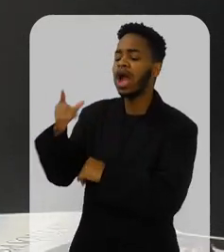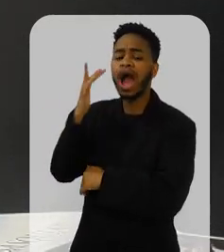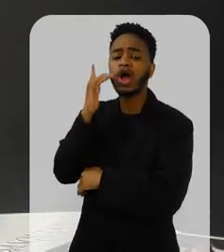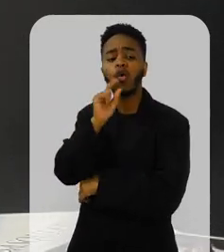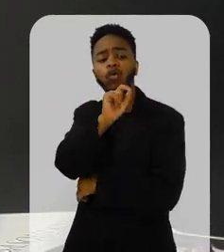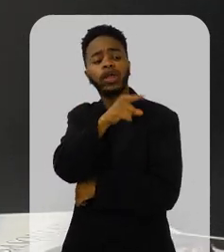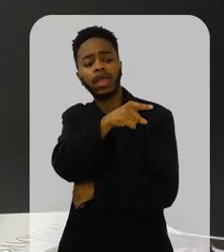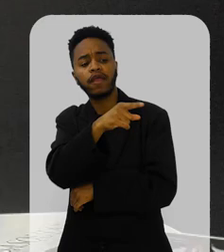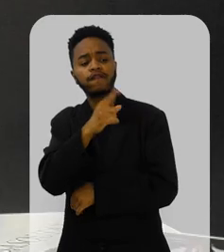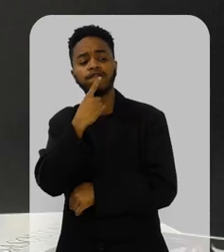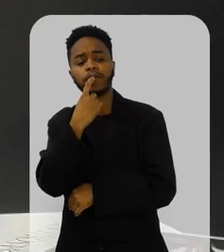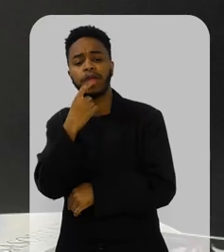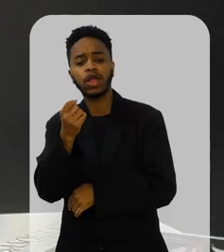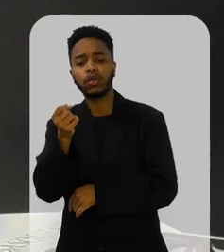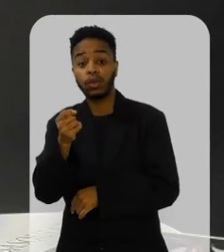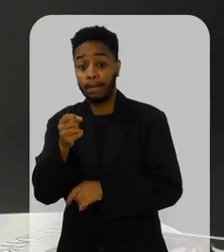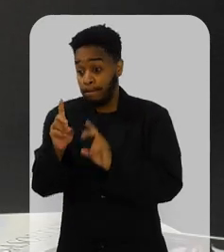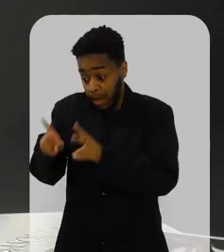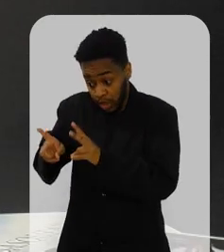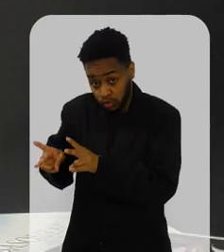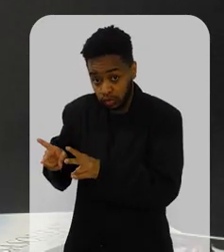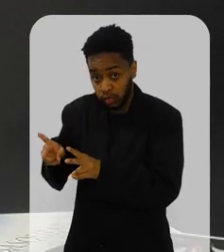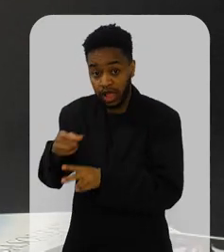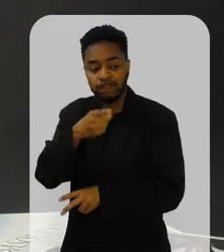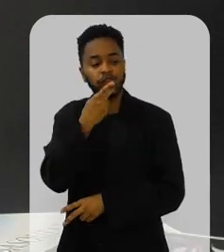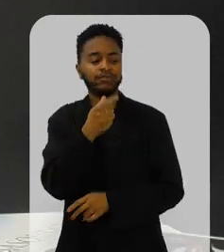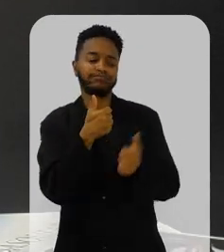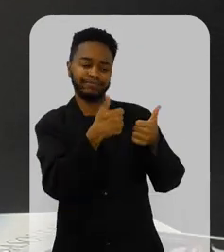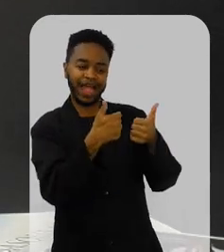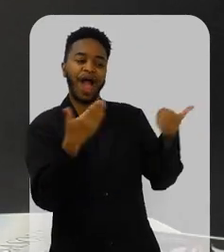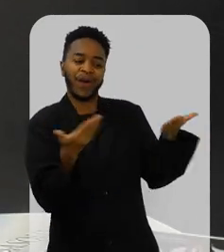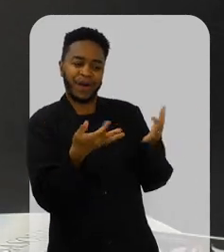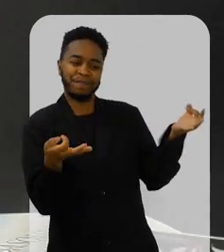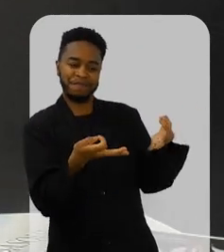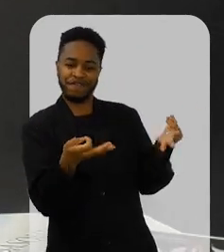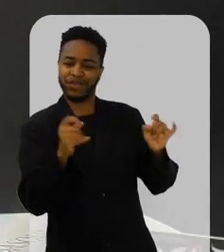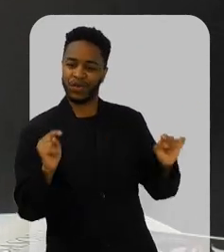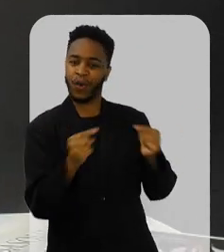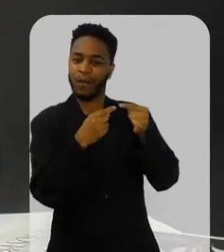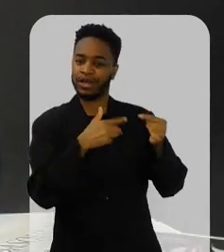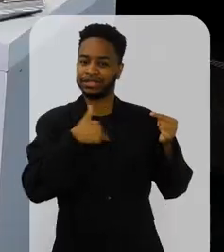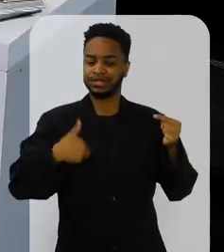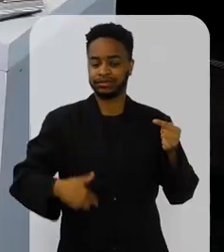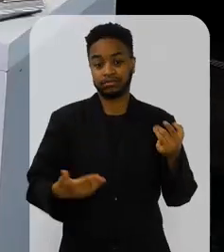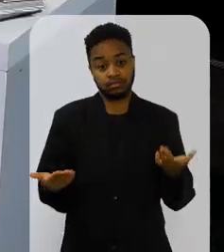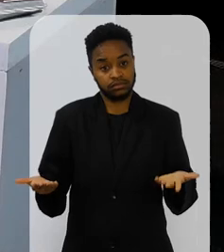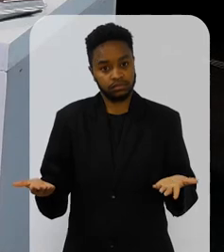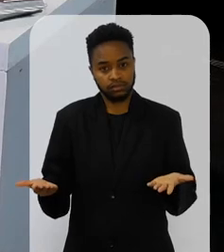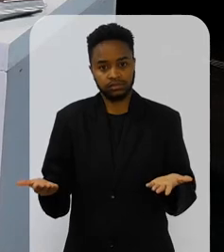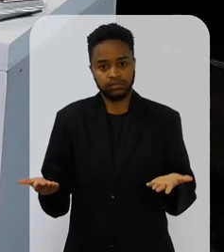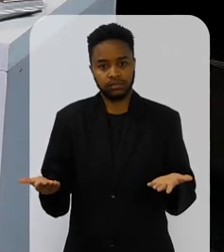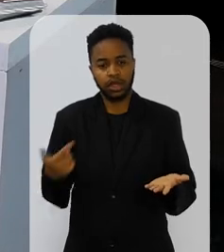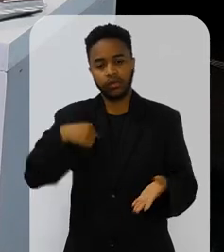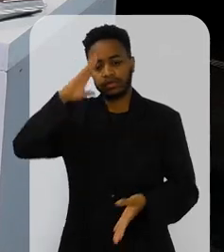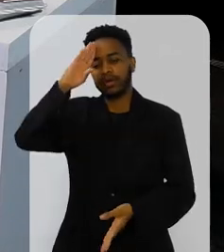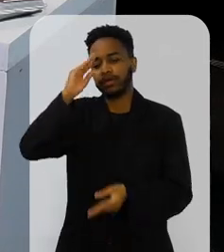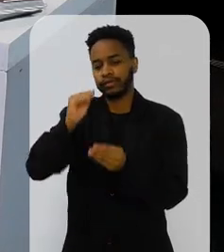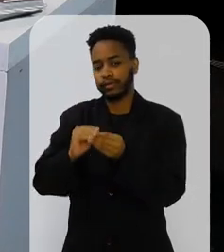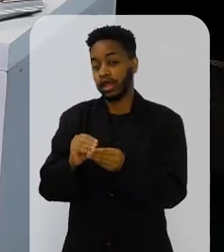do vermelho? Era o mesmo vermelho. Ele falou, agora sim é o vermelho da China. Você chegou onde que eu queria. Já